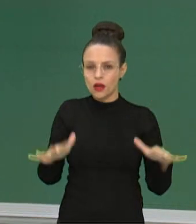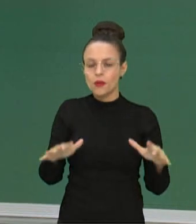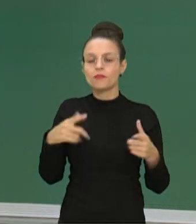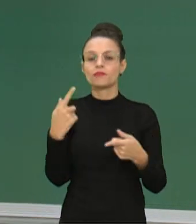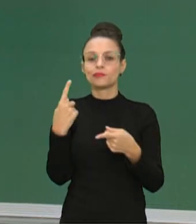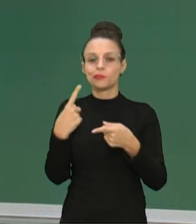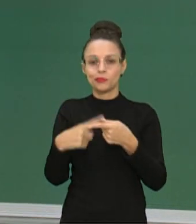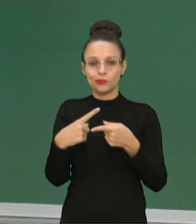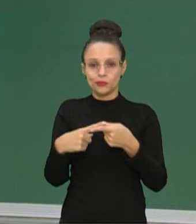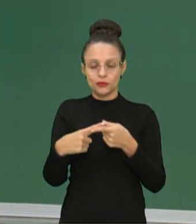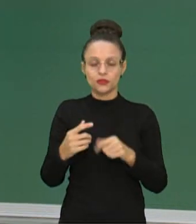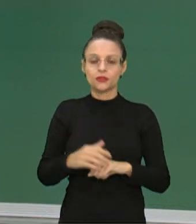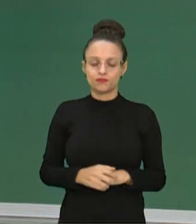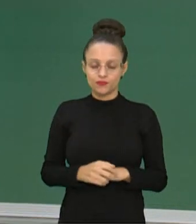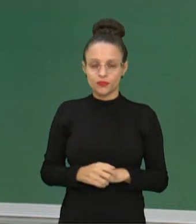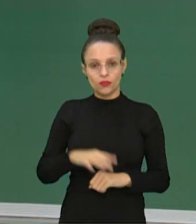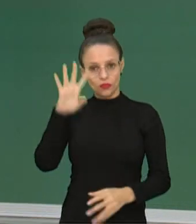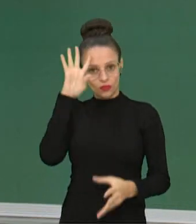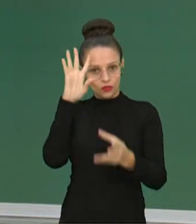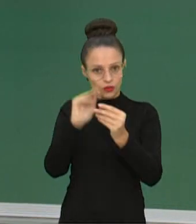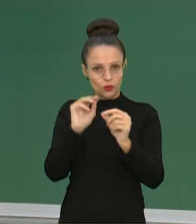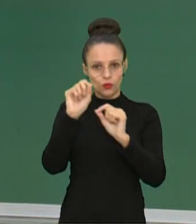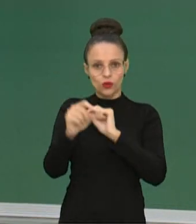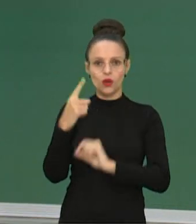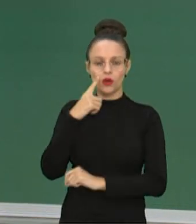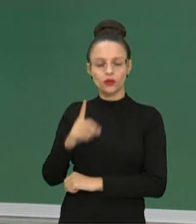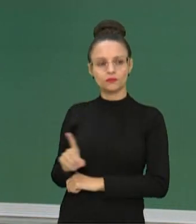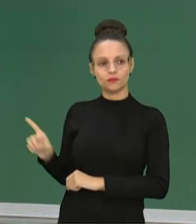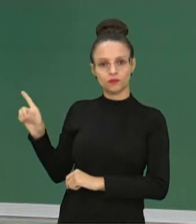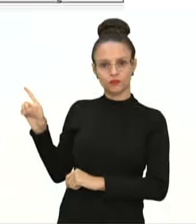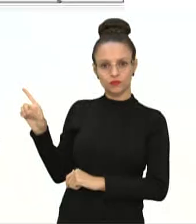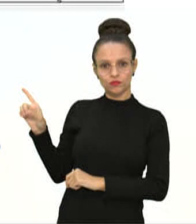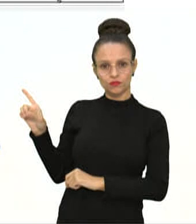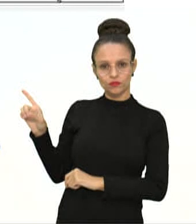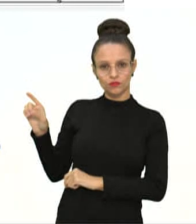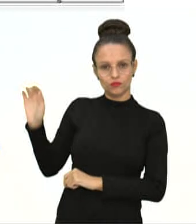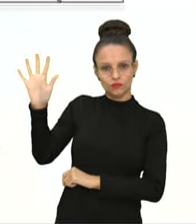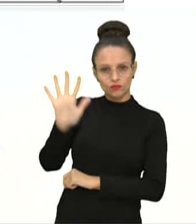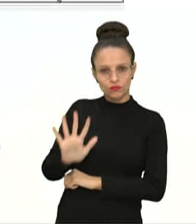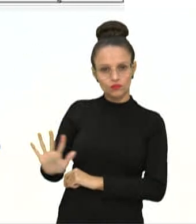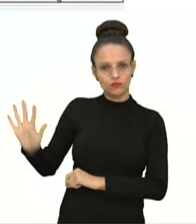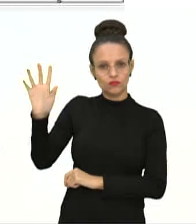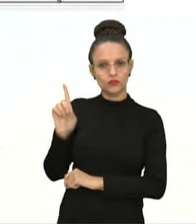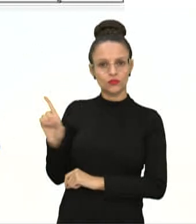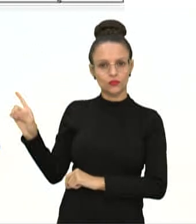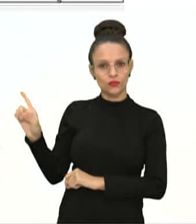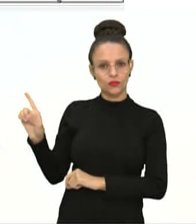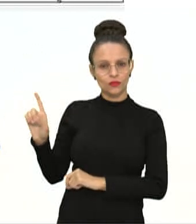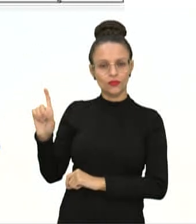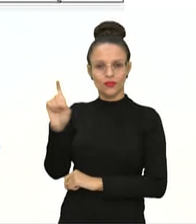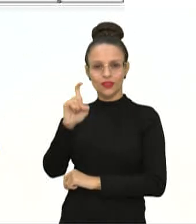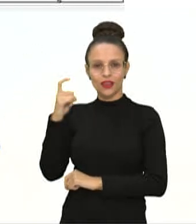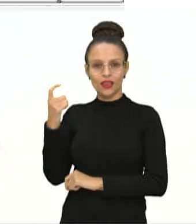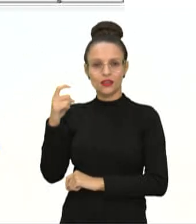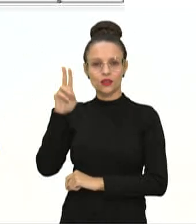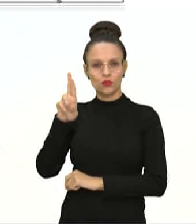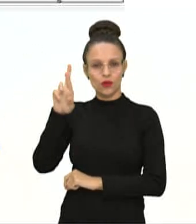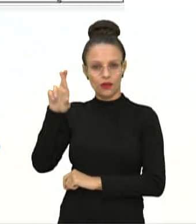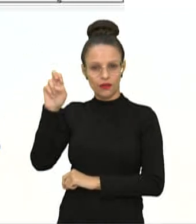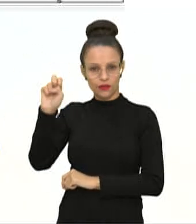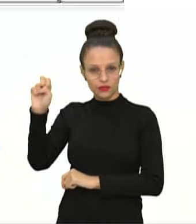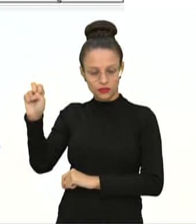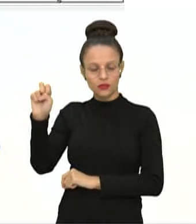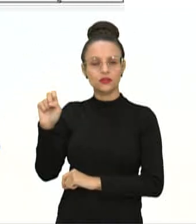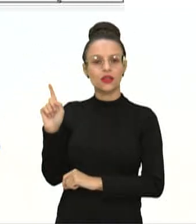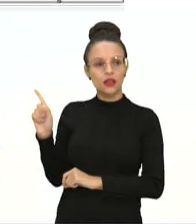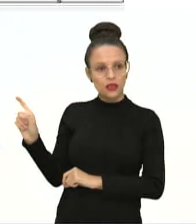Por quê? Nós temos que entender o seguinte: olha esse mapinha aí, ó. Tudo que você está vendo era a então União das Repúblicas Socialistas Soviéticas.